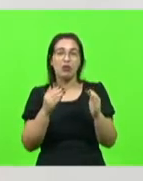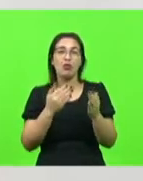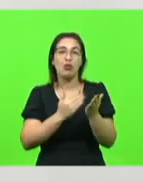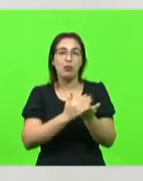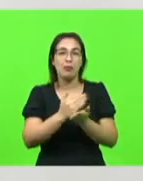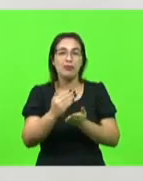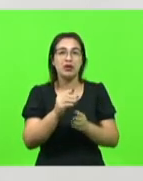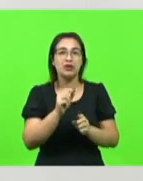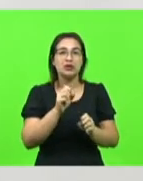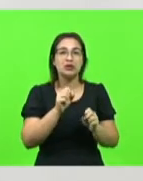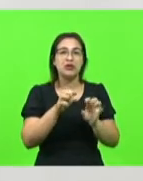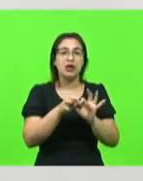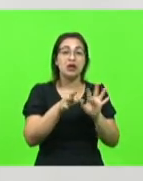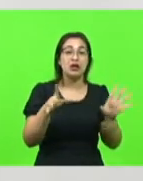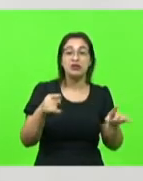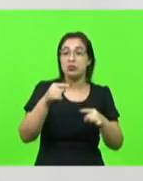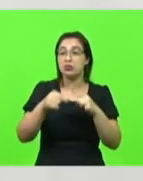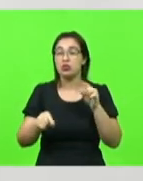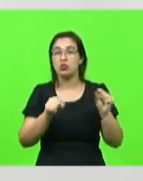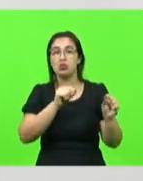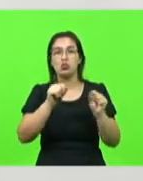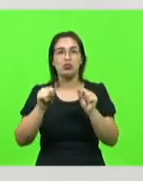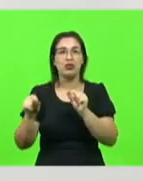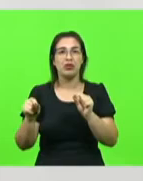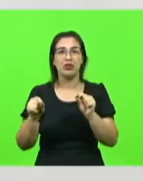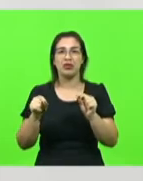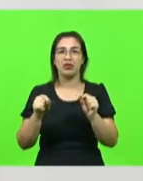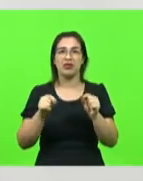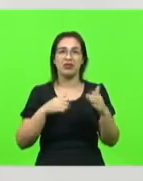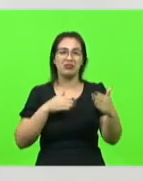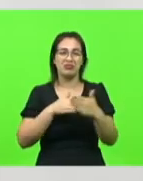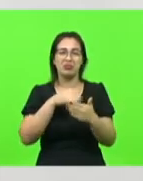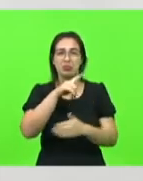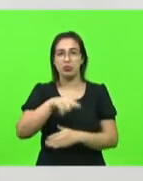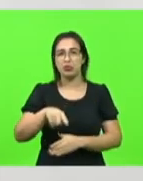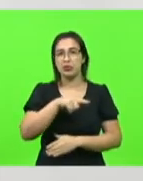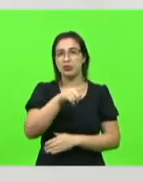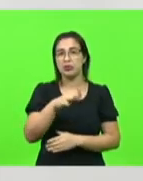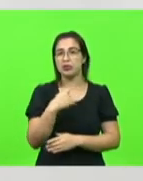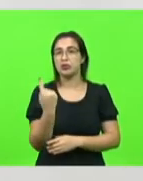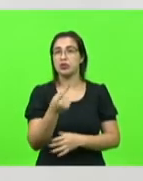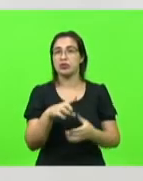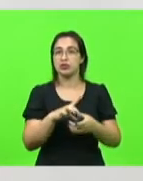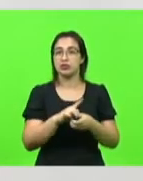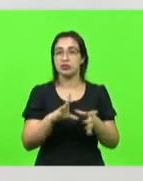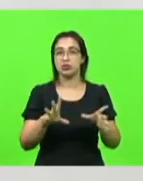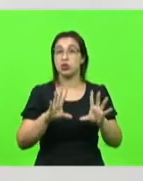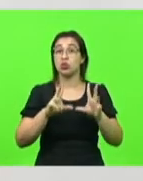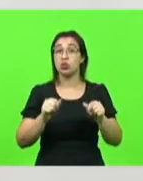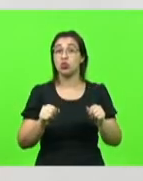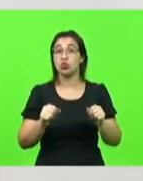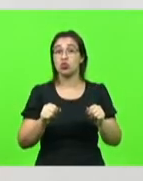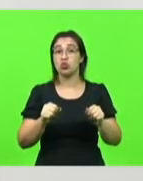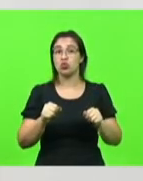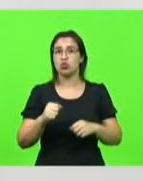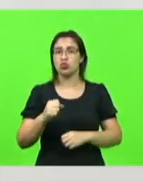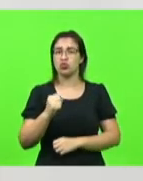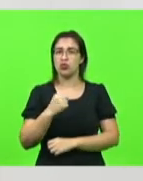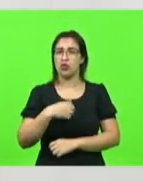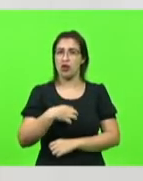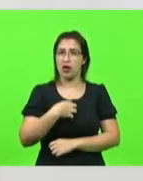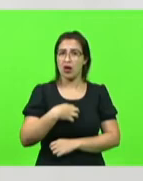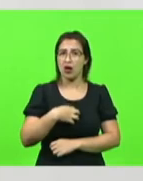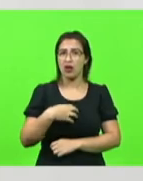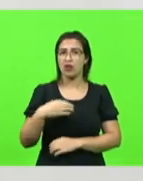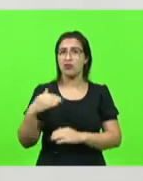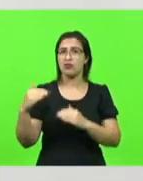pode, cerceando a nossa liberdade de ir e vir. Todos estão bravos com o Supremo quando um deputado federal